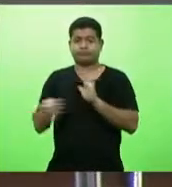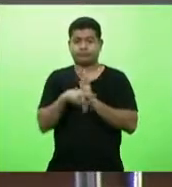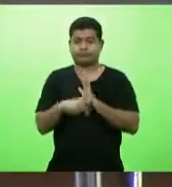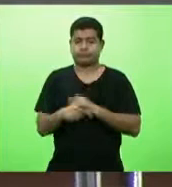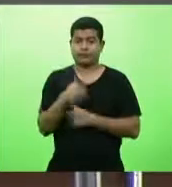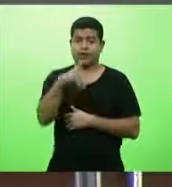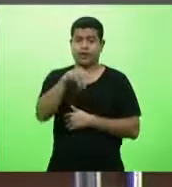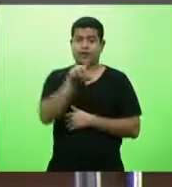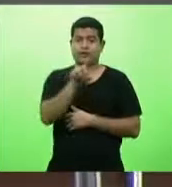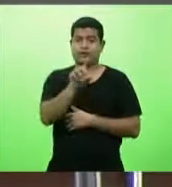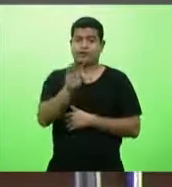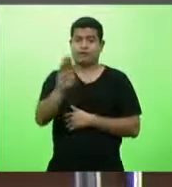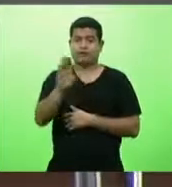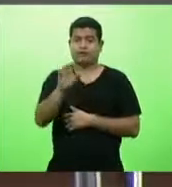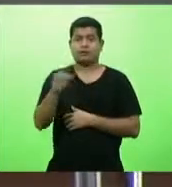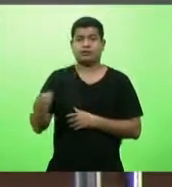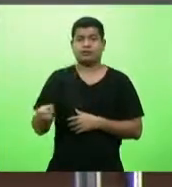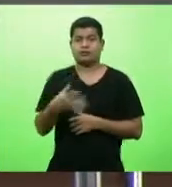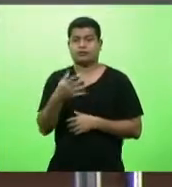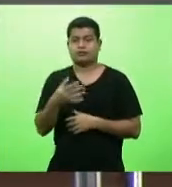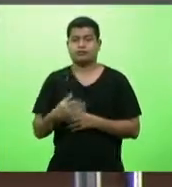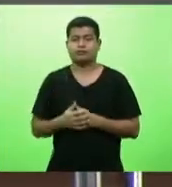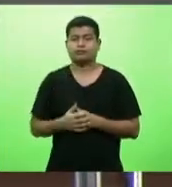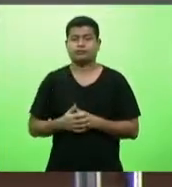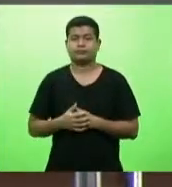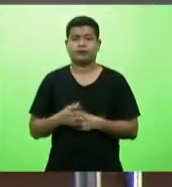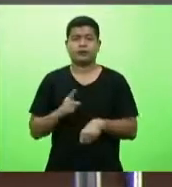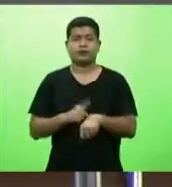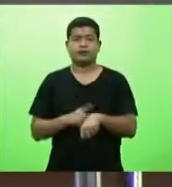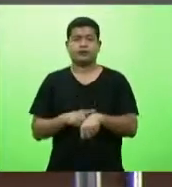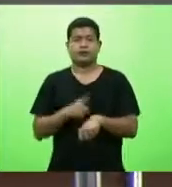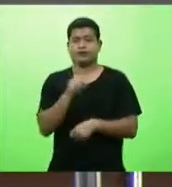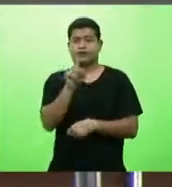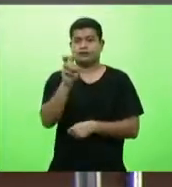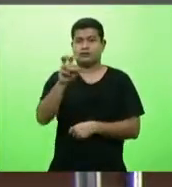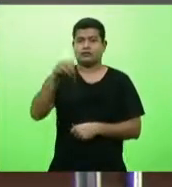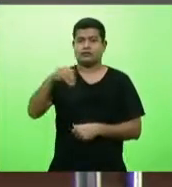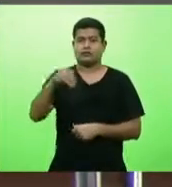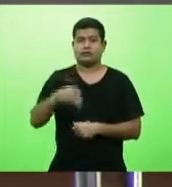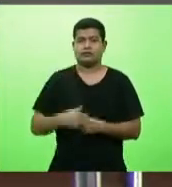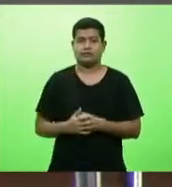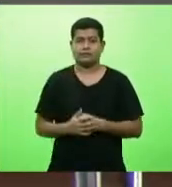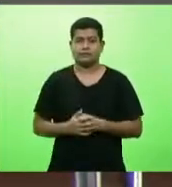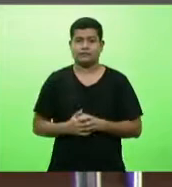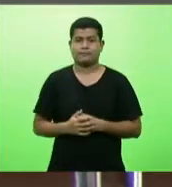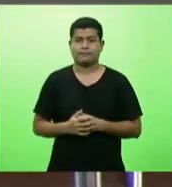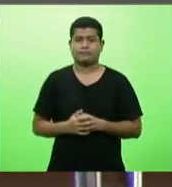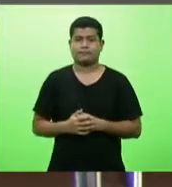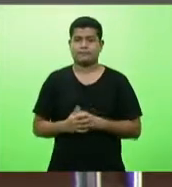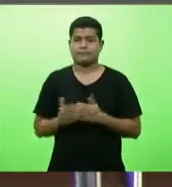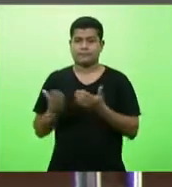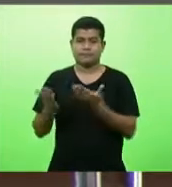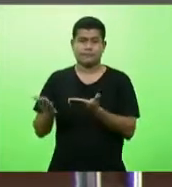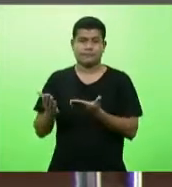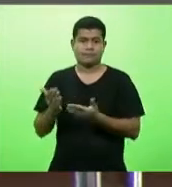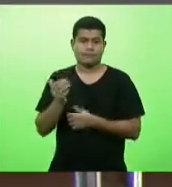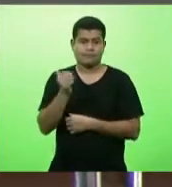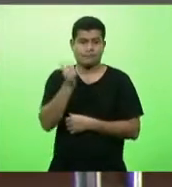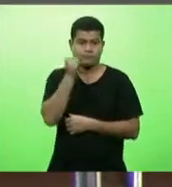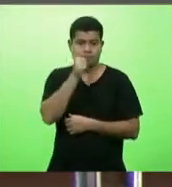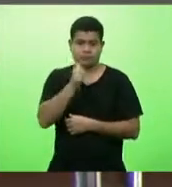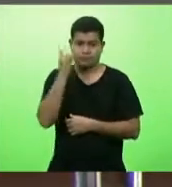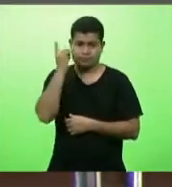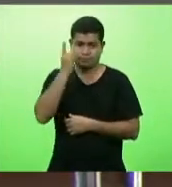MDB e Novo, por tempo de até 15 minutos. Deputada